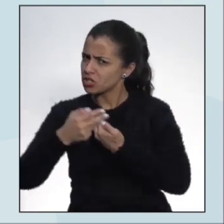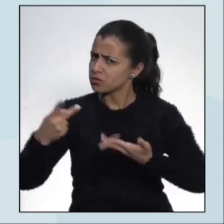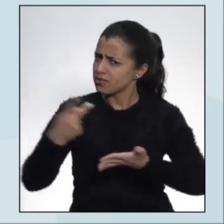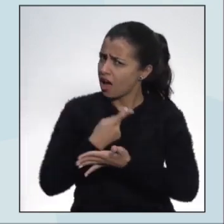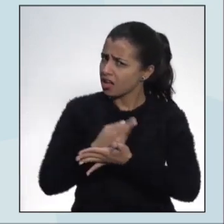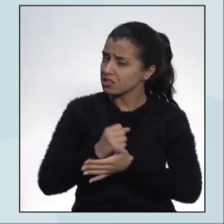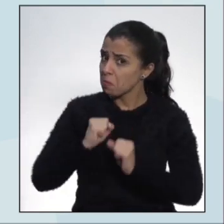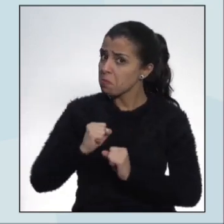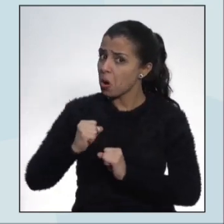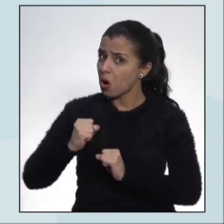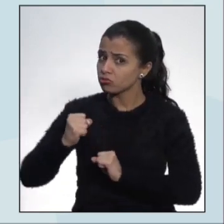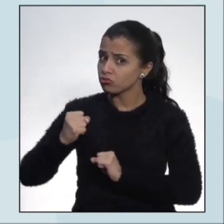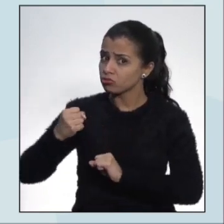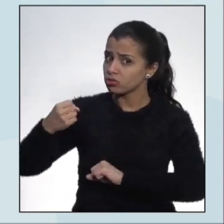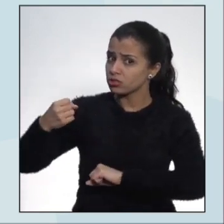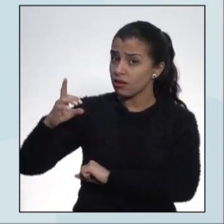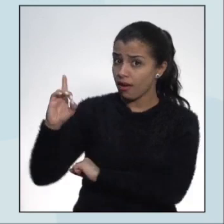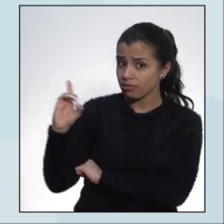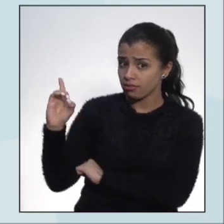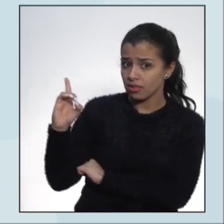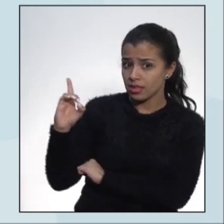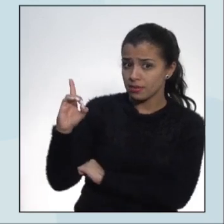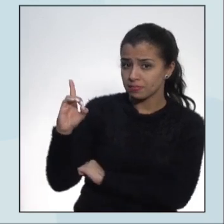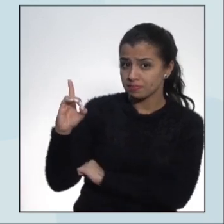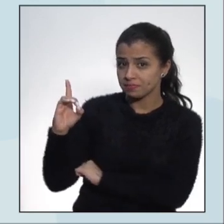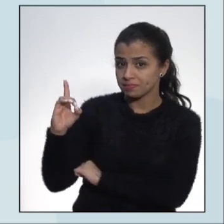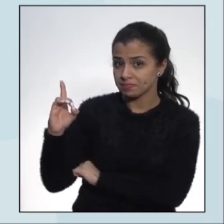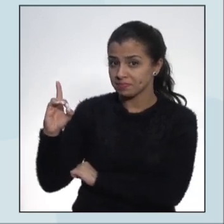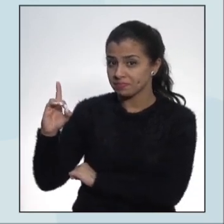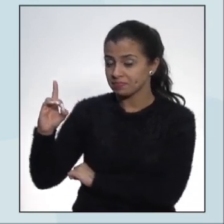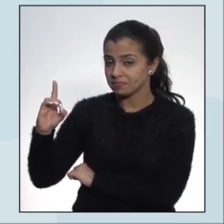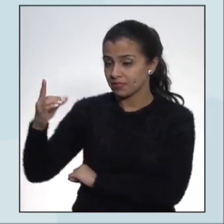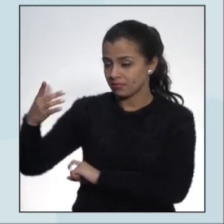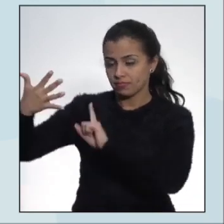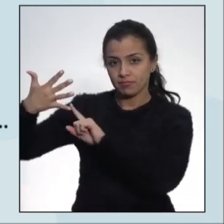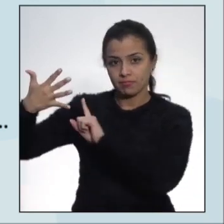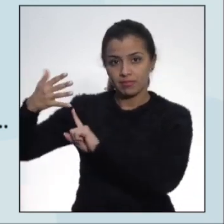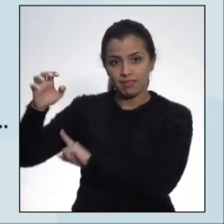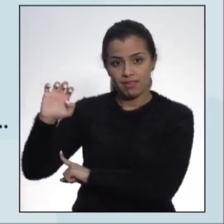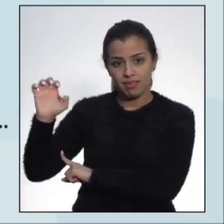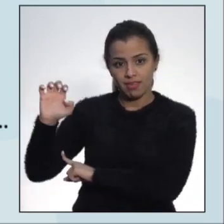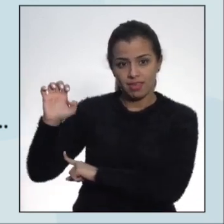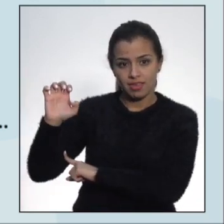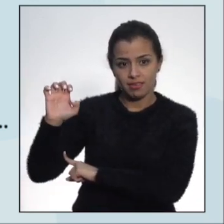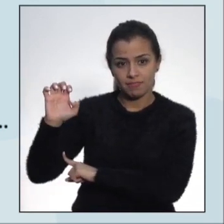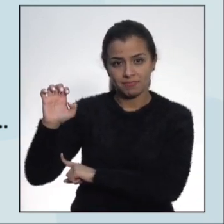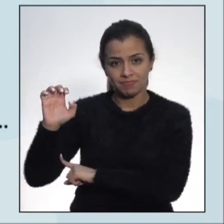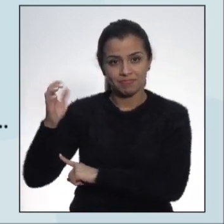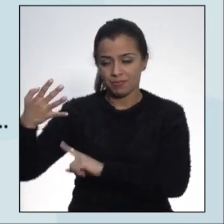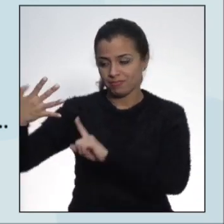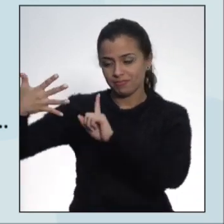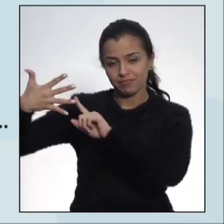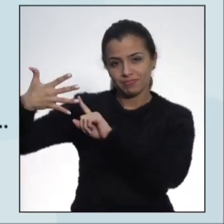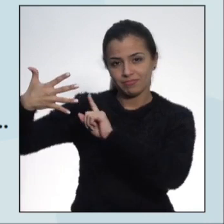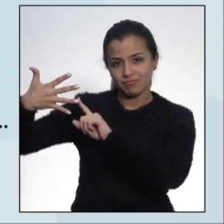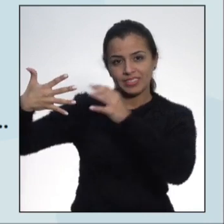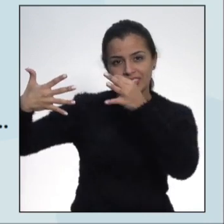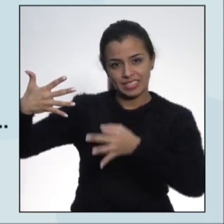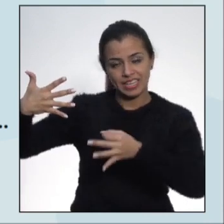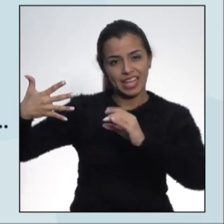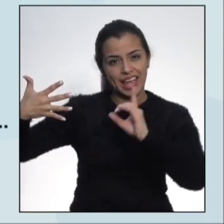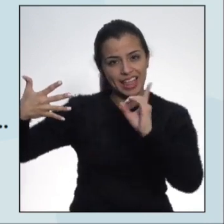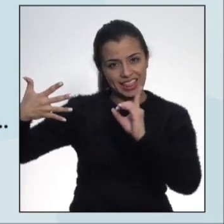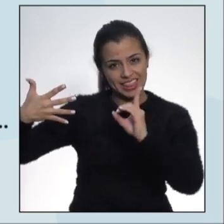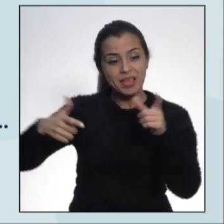essa. Mas um dia pude tudo mudar. Ó, que temo eu? A resposta, letra D. Os